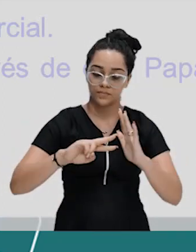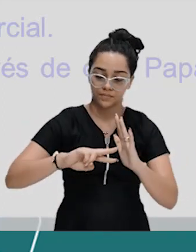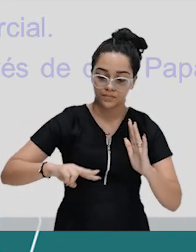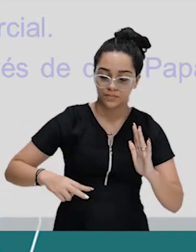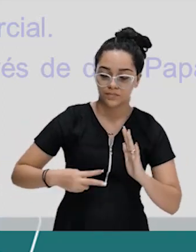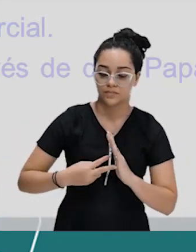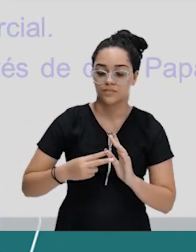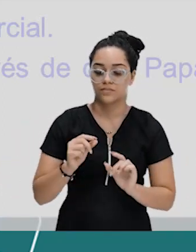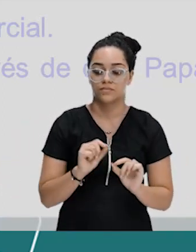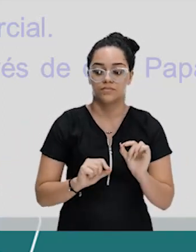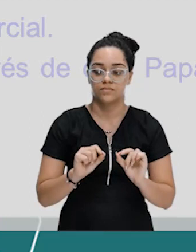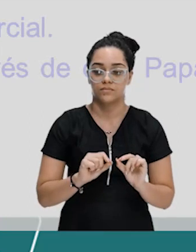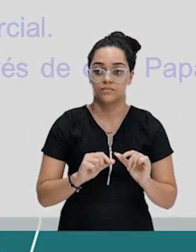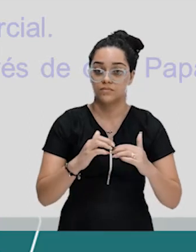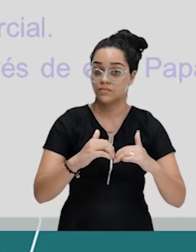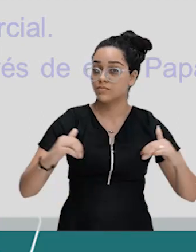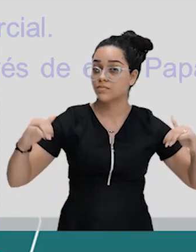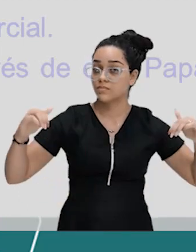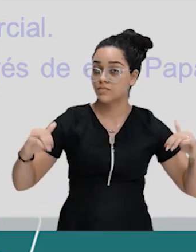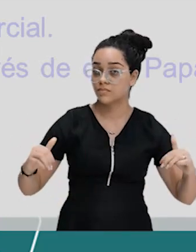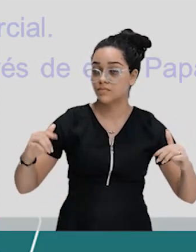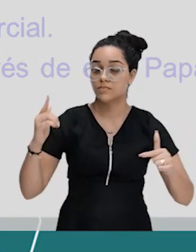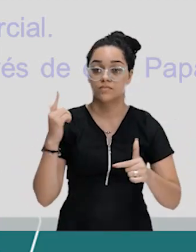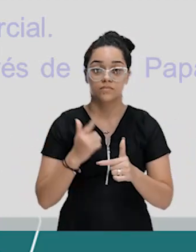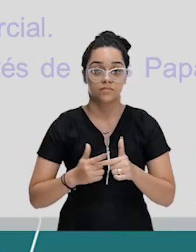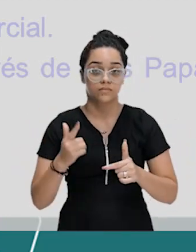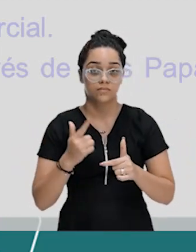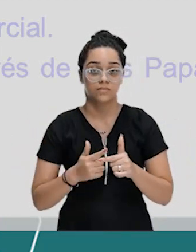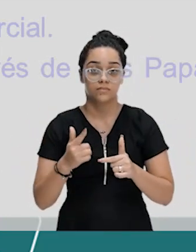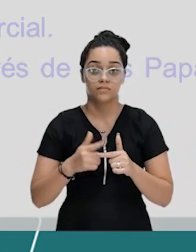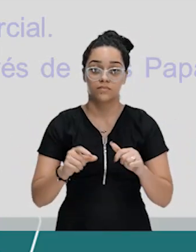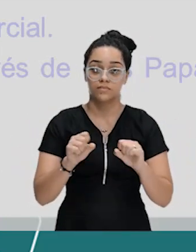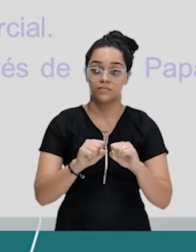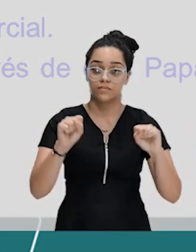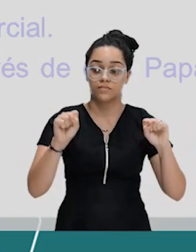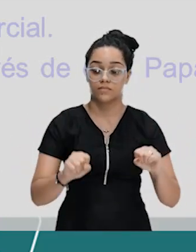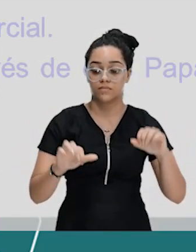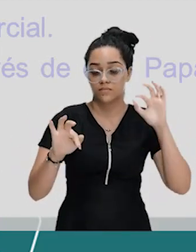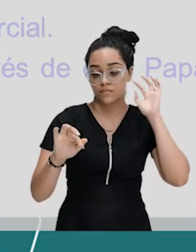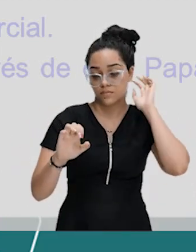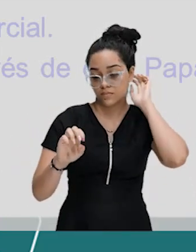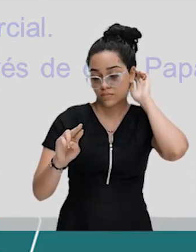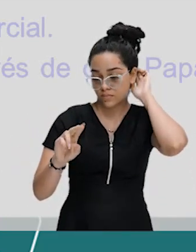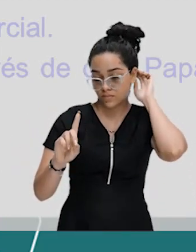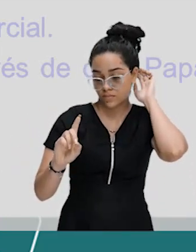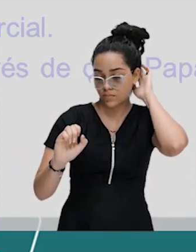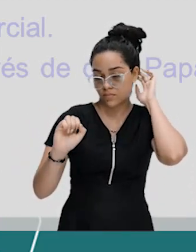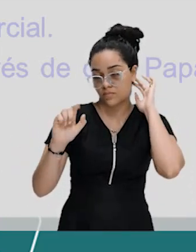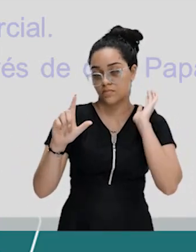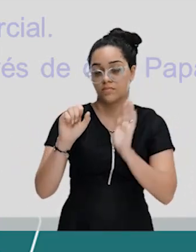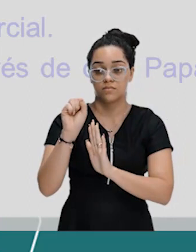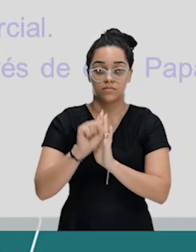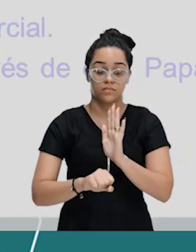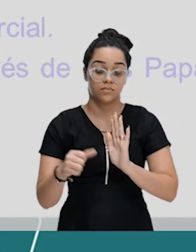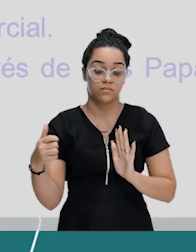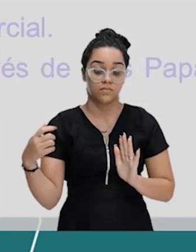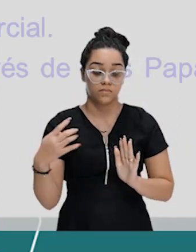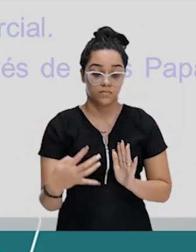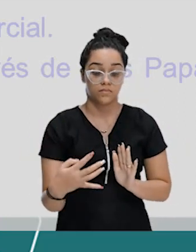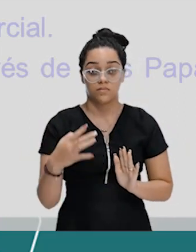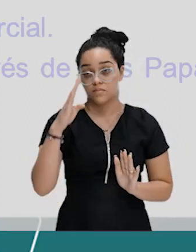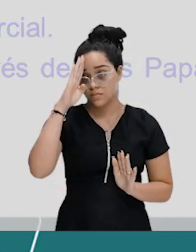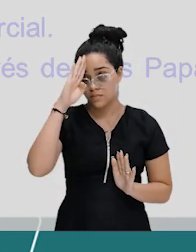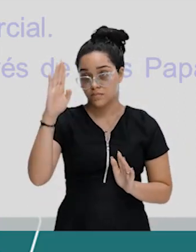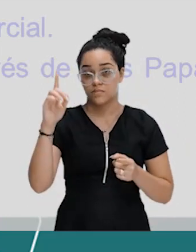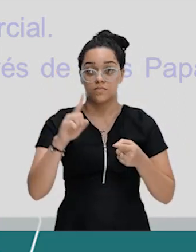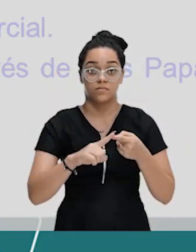a desarticulação, a crise do sistema feudal no século XIV. Um dos principais fatores